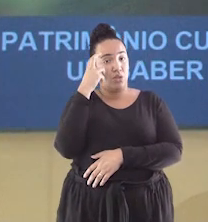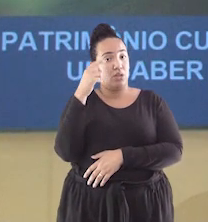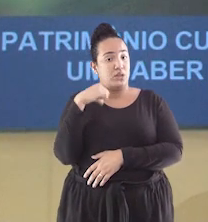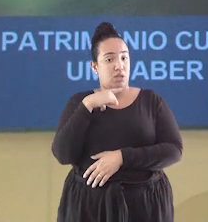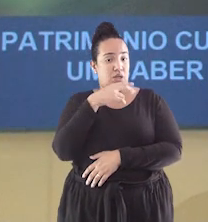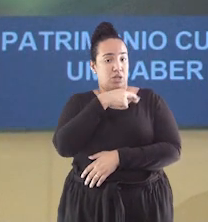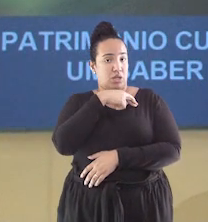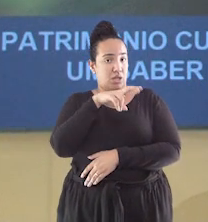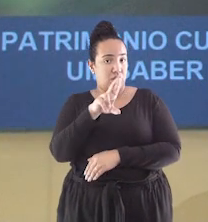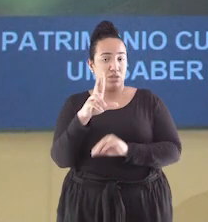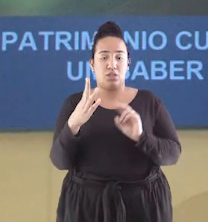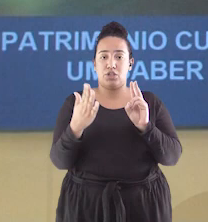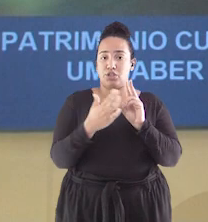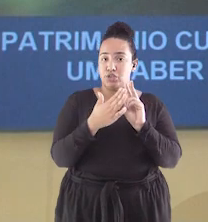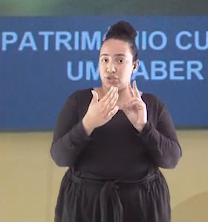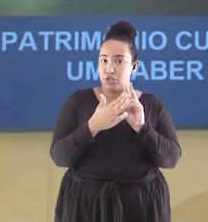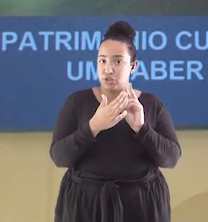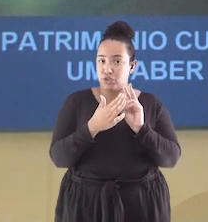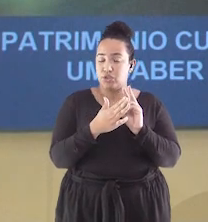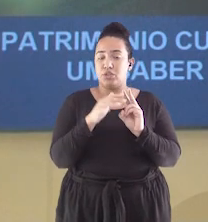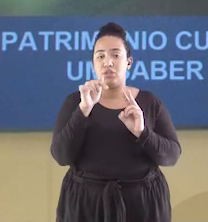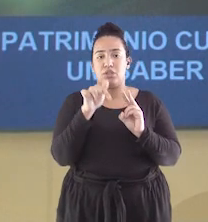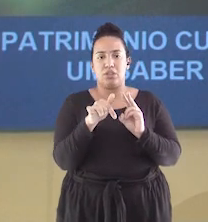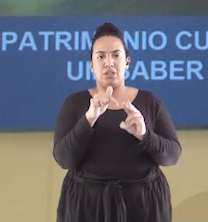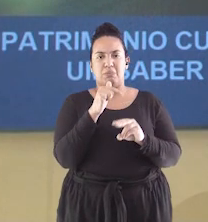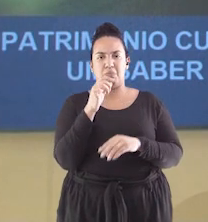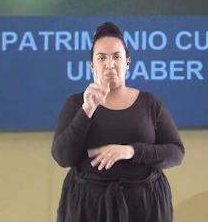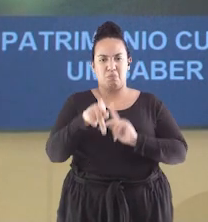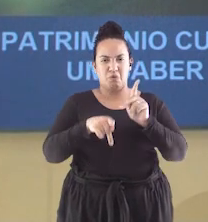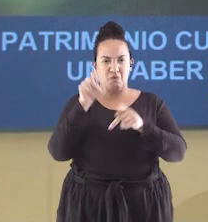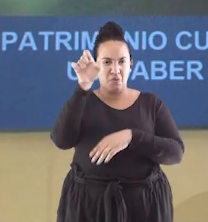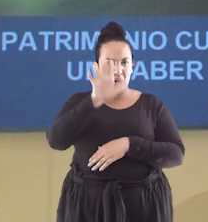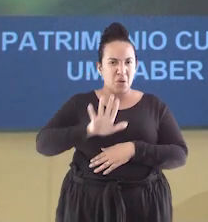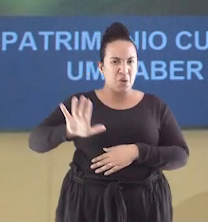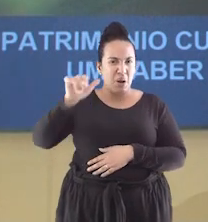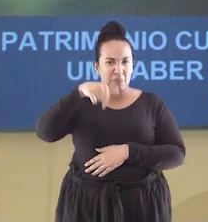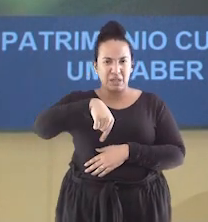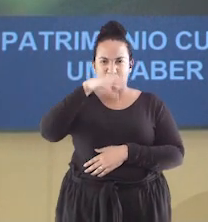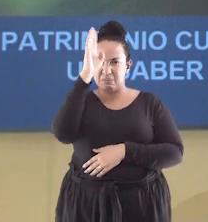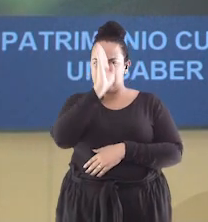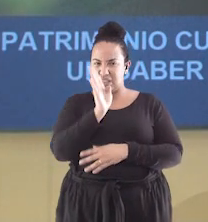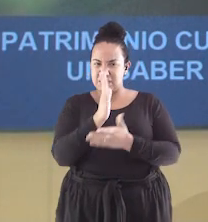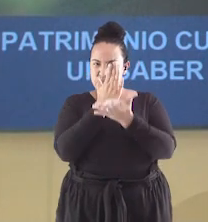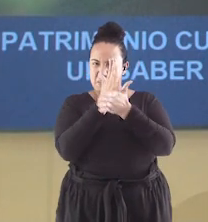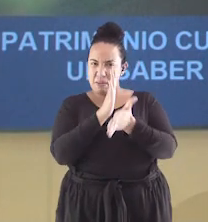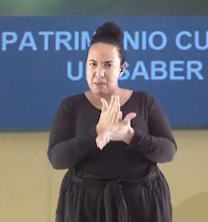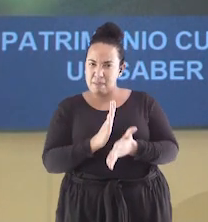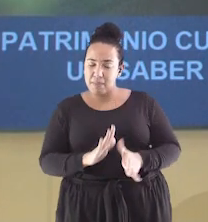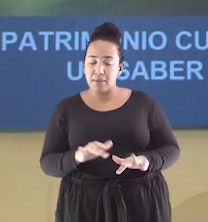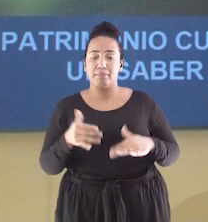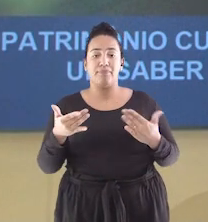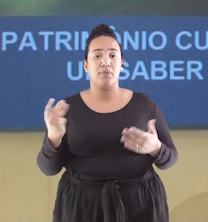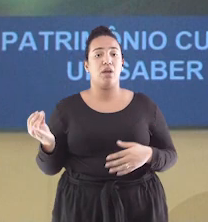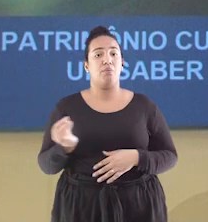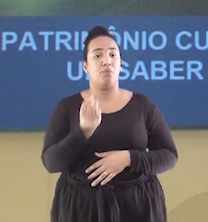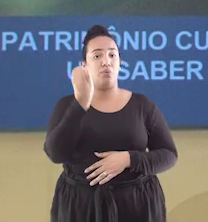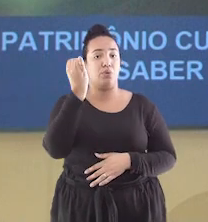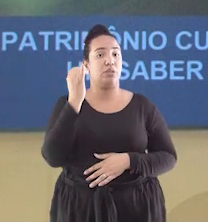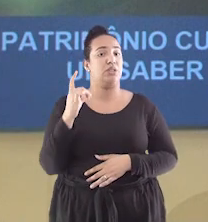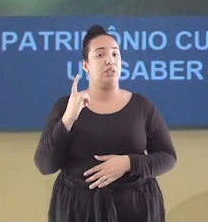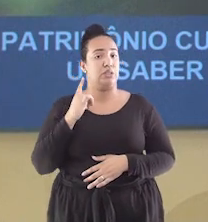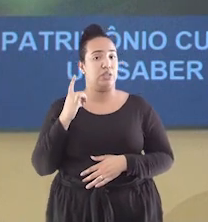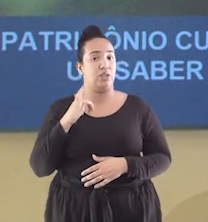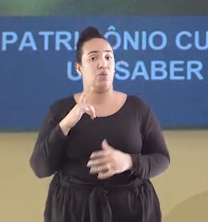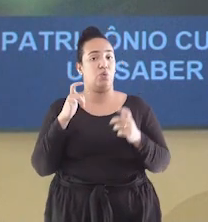também a religião indígena, que foi devastada com a chegada dos europeus ao Brasil. Por isso é importante que existam órgãos